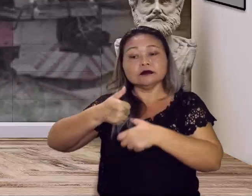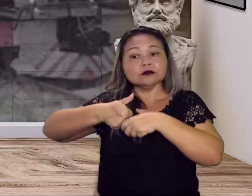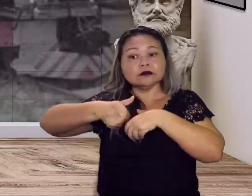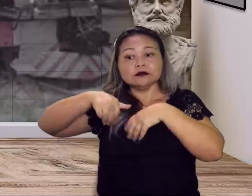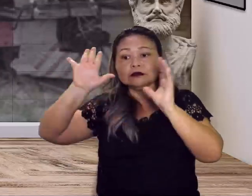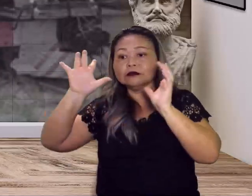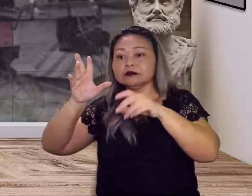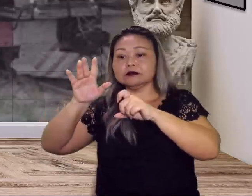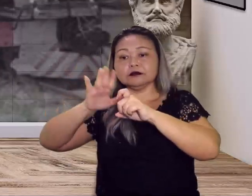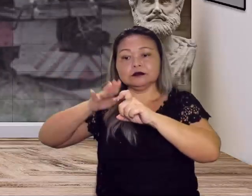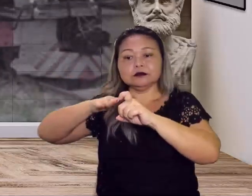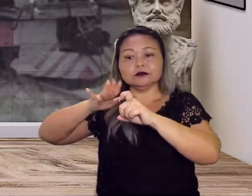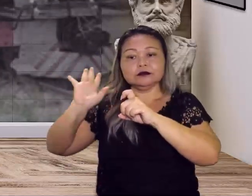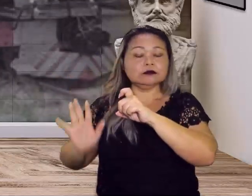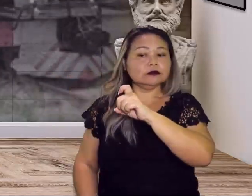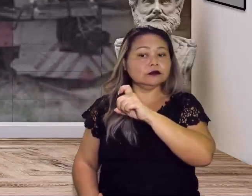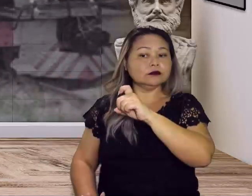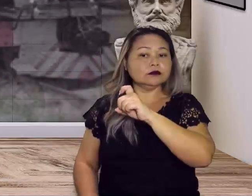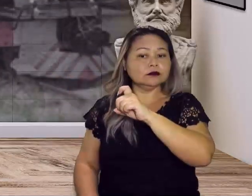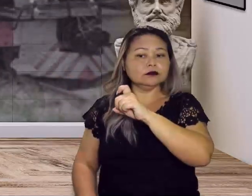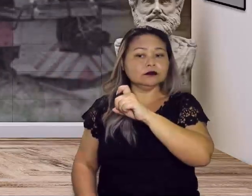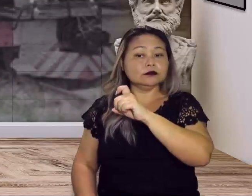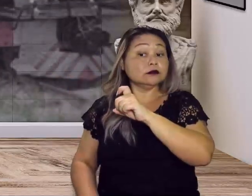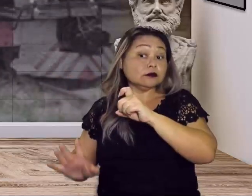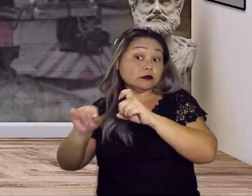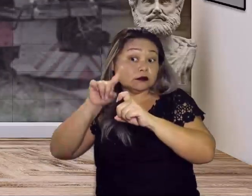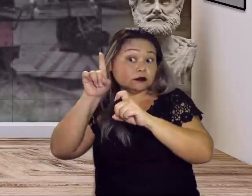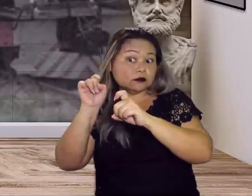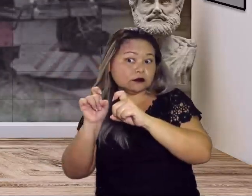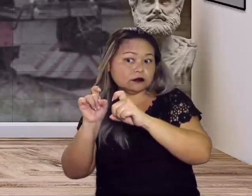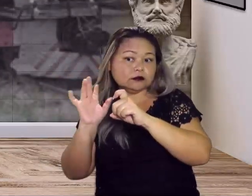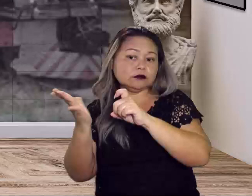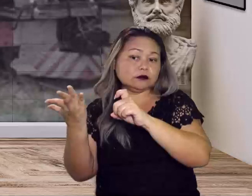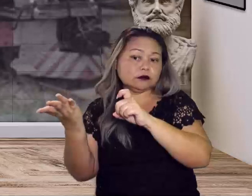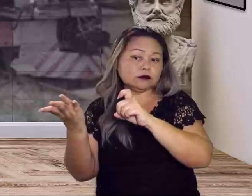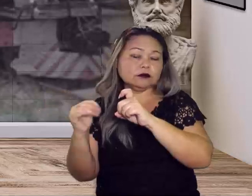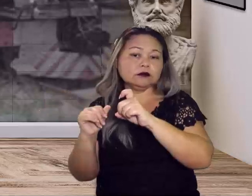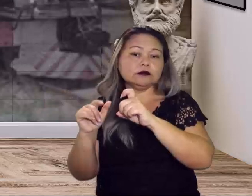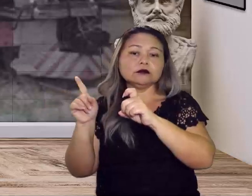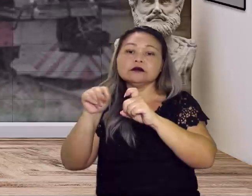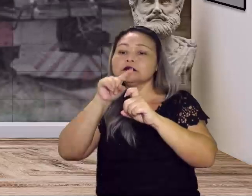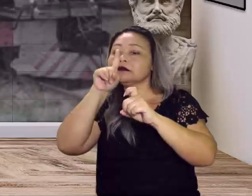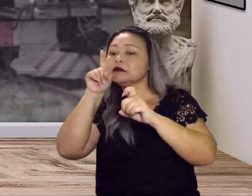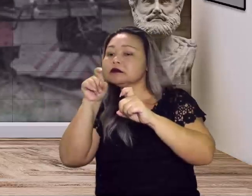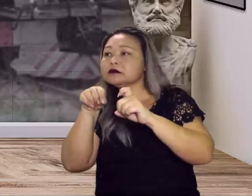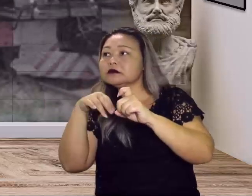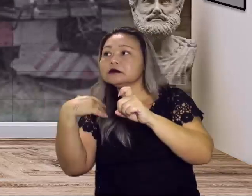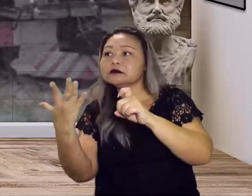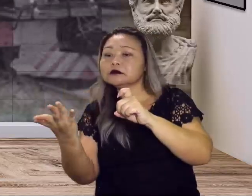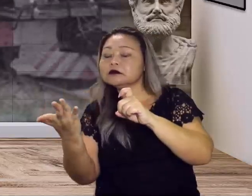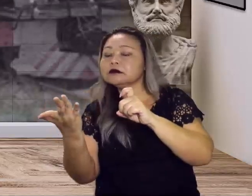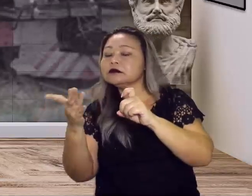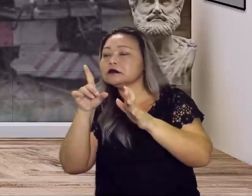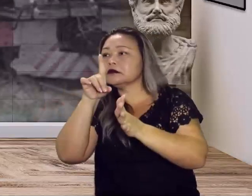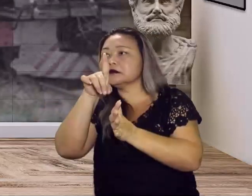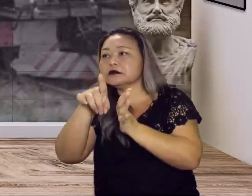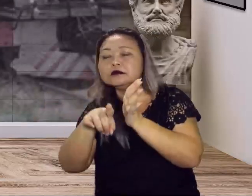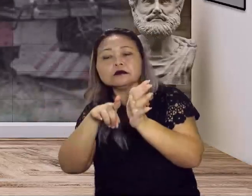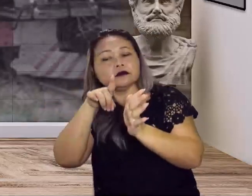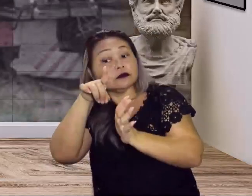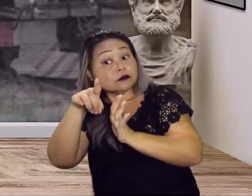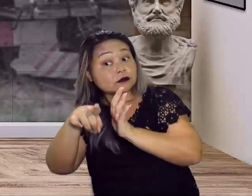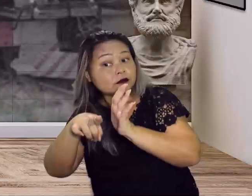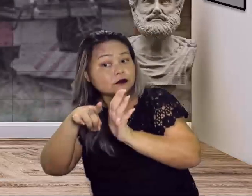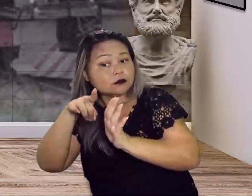mitos? Hein? Será? Será que tinha um maquinista, né, que